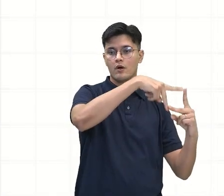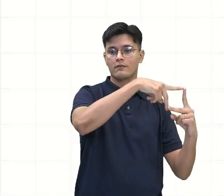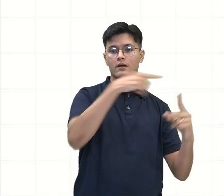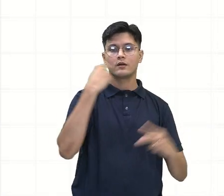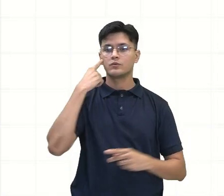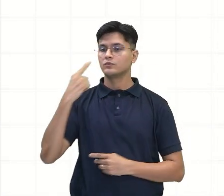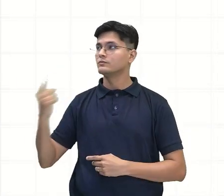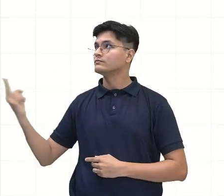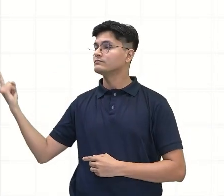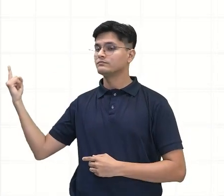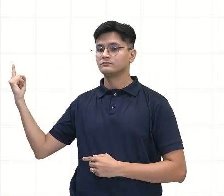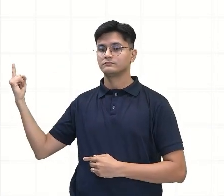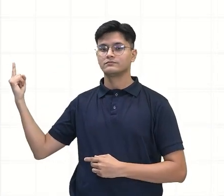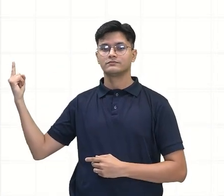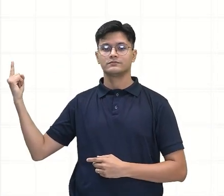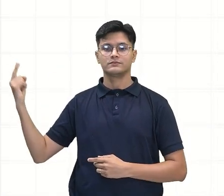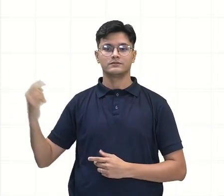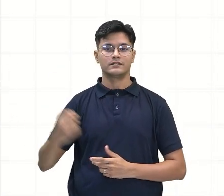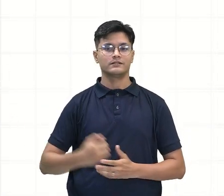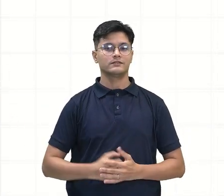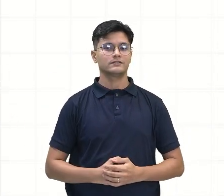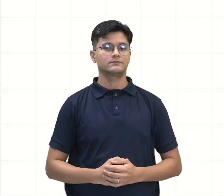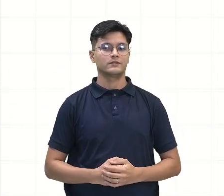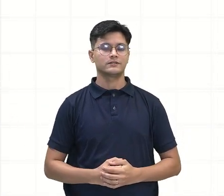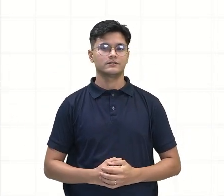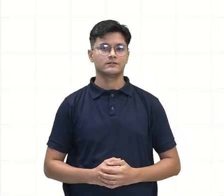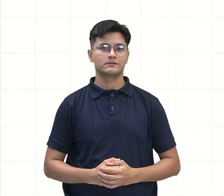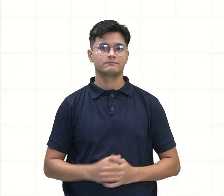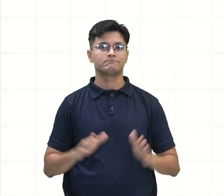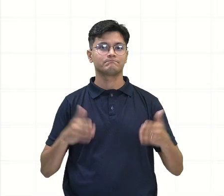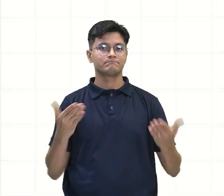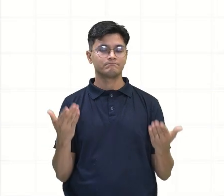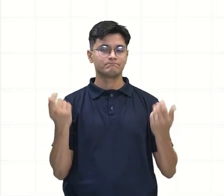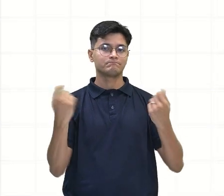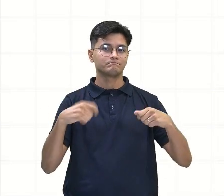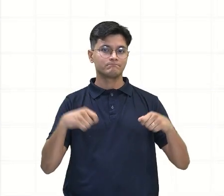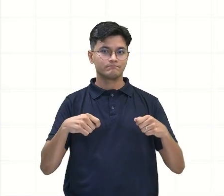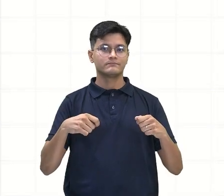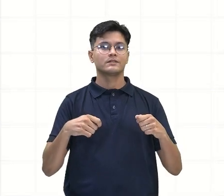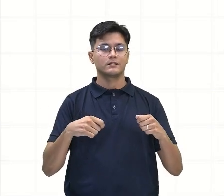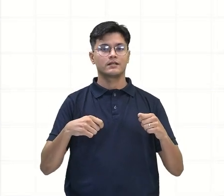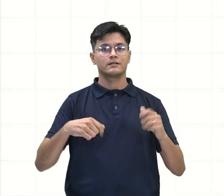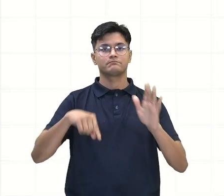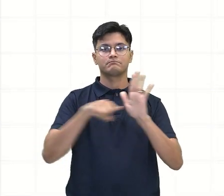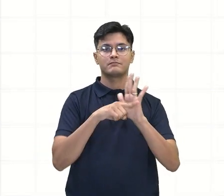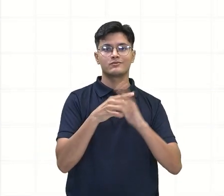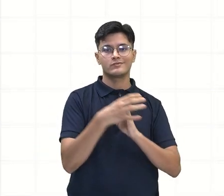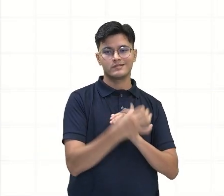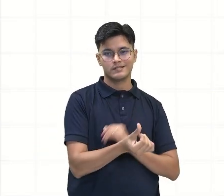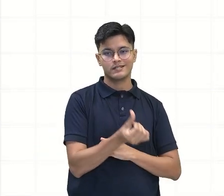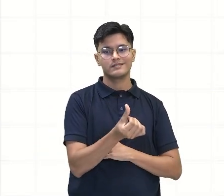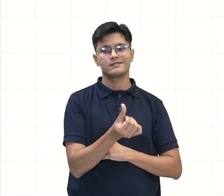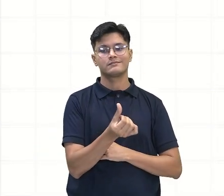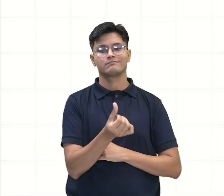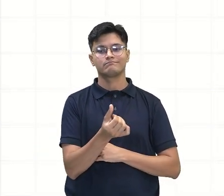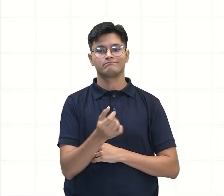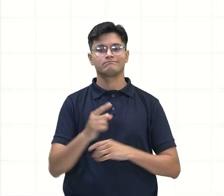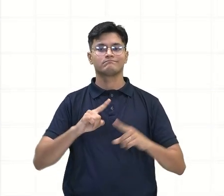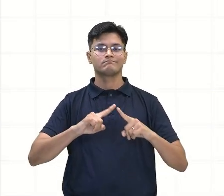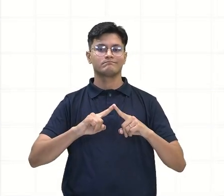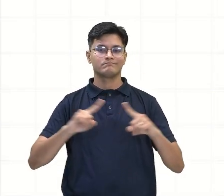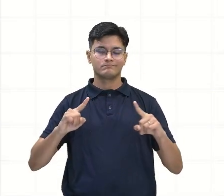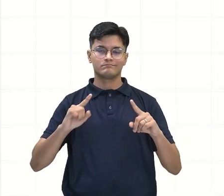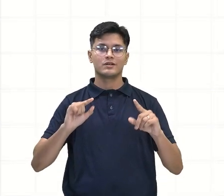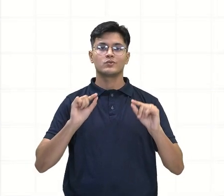6. Então, vou retirar 6. Menos 6. Só que já é um número negativo menos um outro